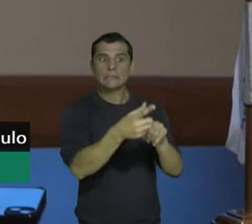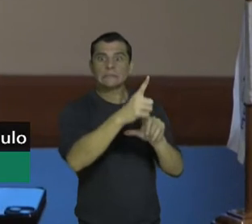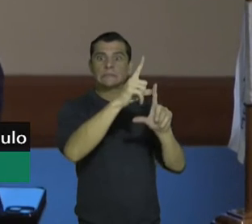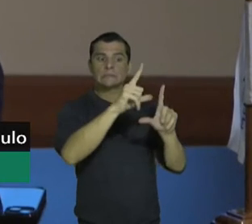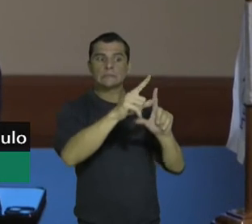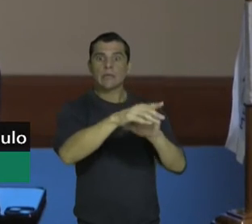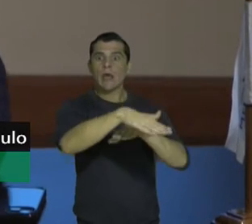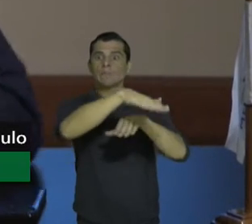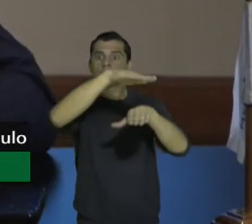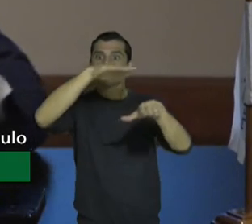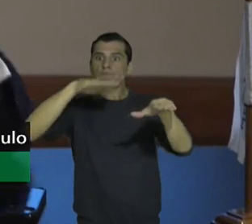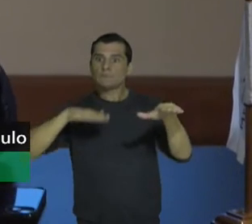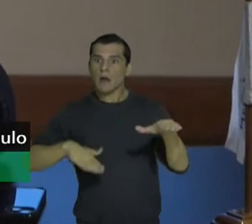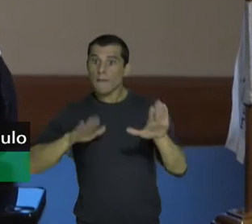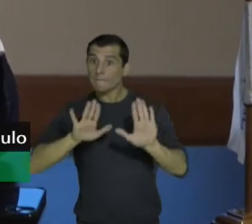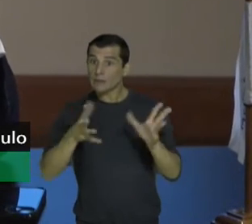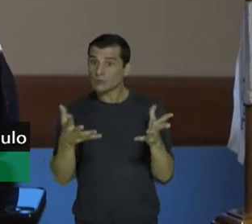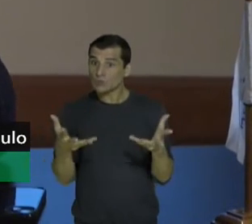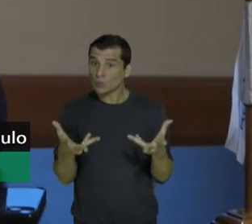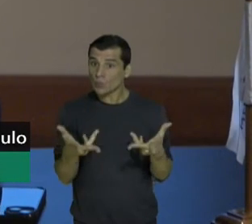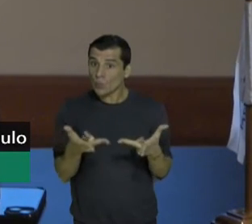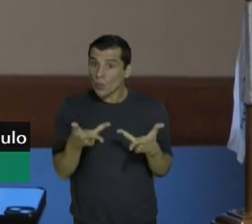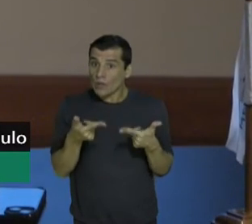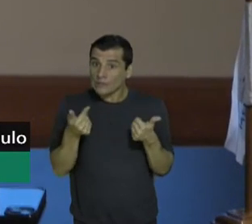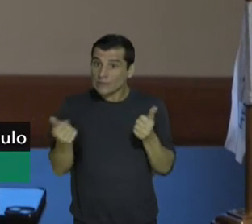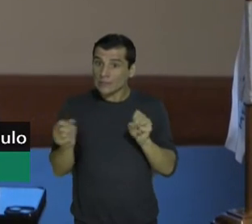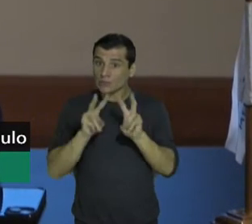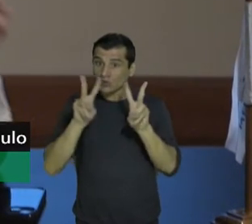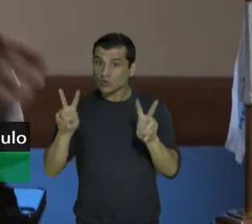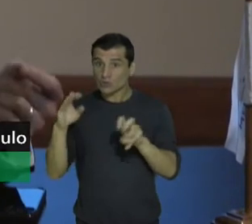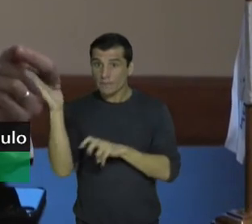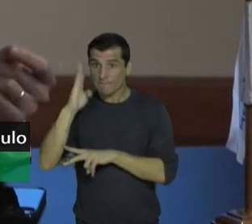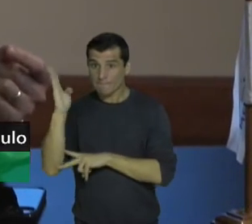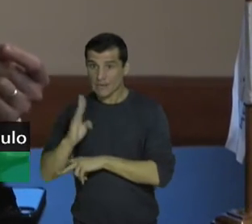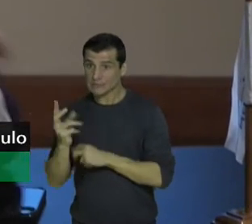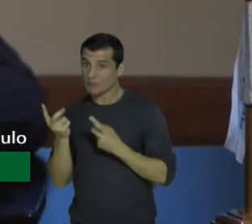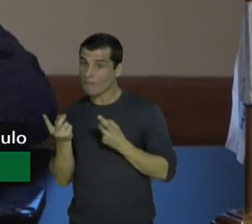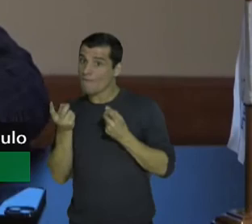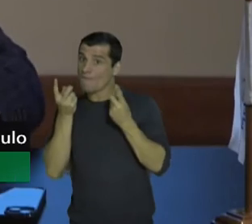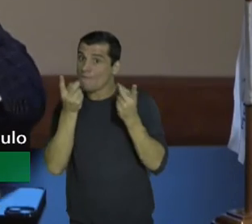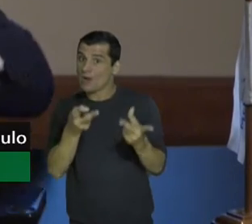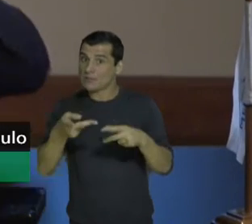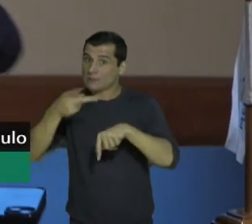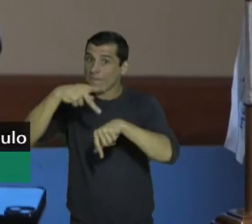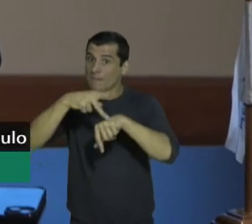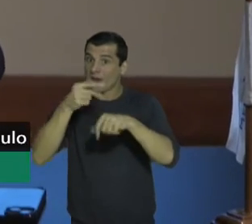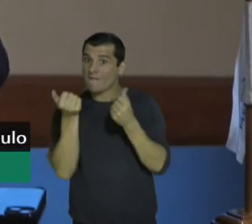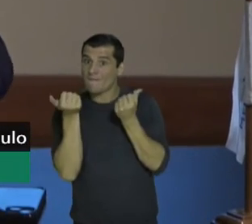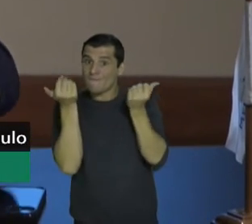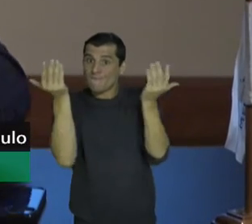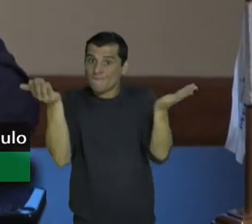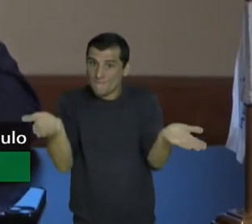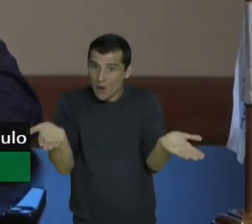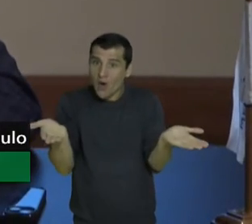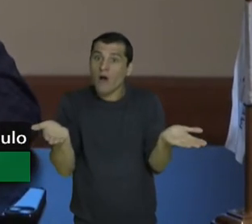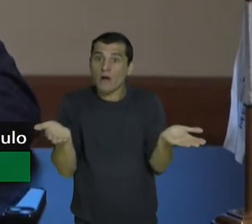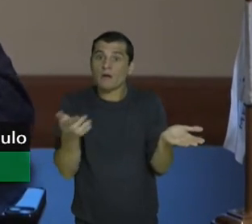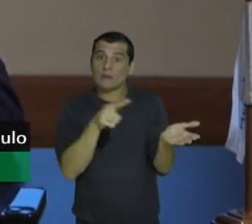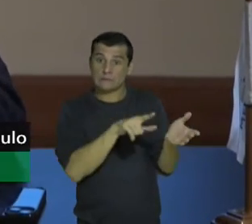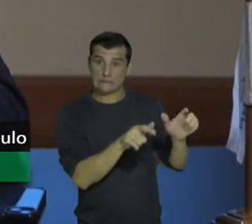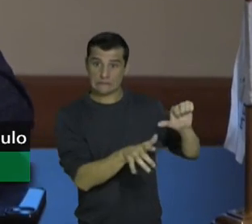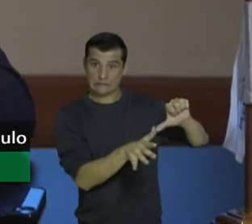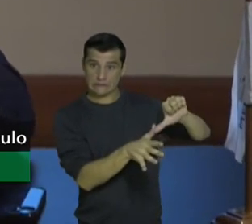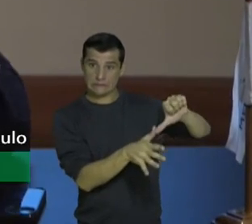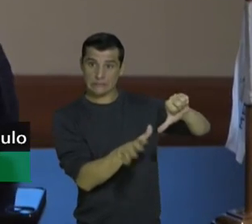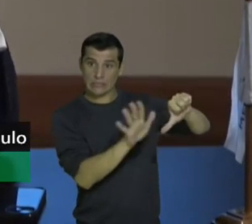qualidade da pauta de exportação do Brasil e particularmente Santa Catarina pros países sul-americanos